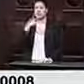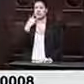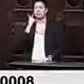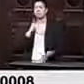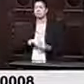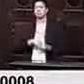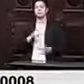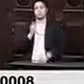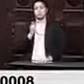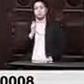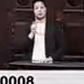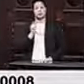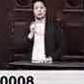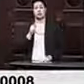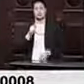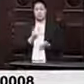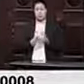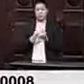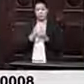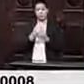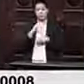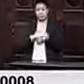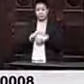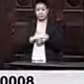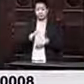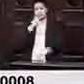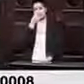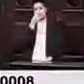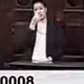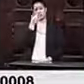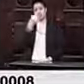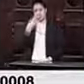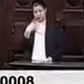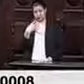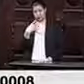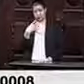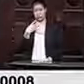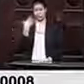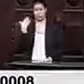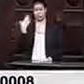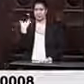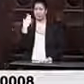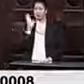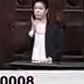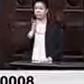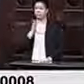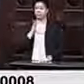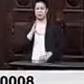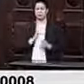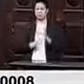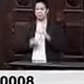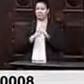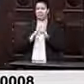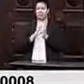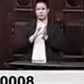registrou que a iniciativa é de 2014, bem antes